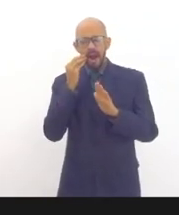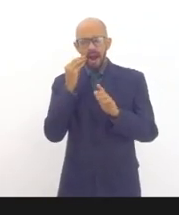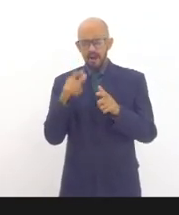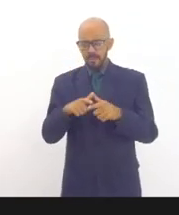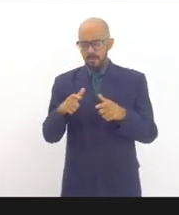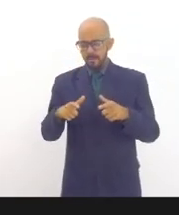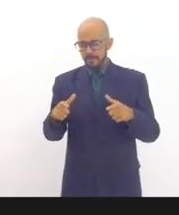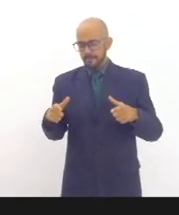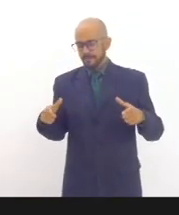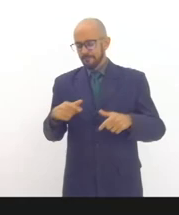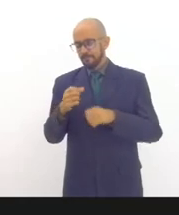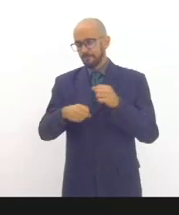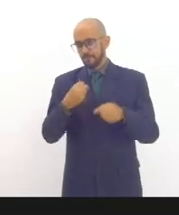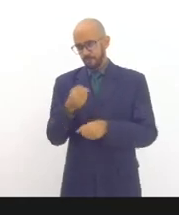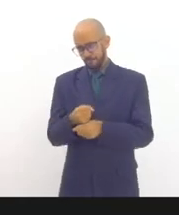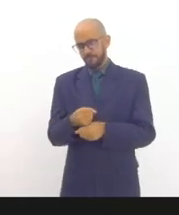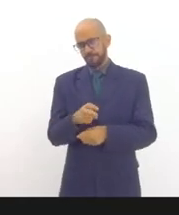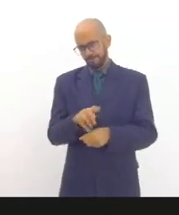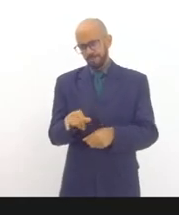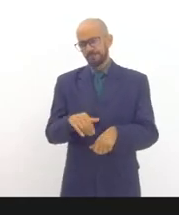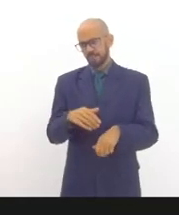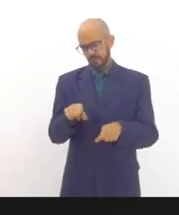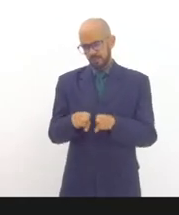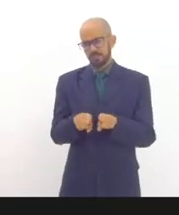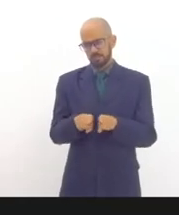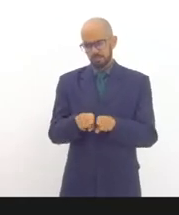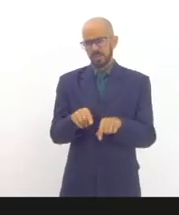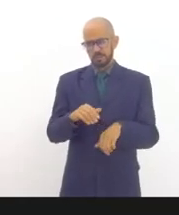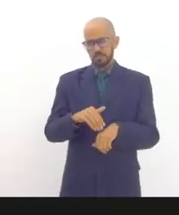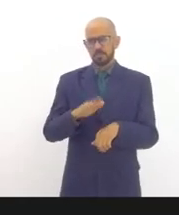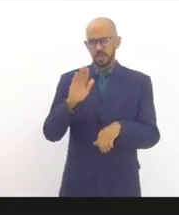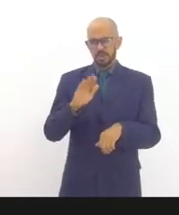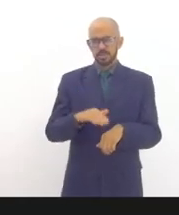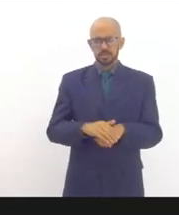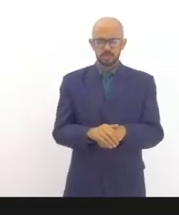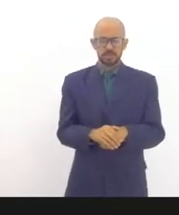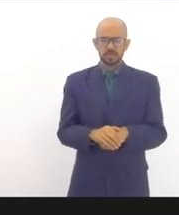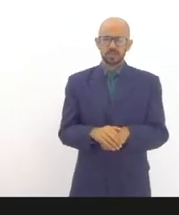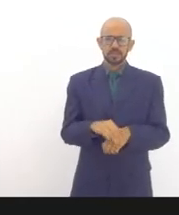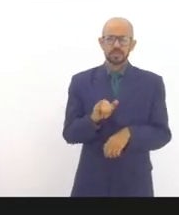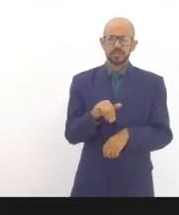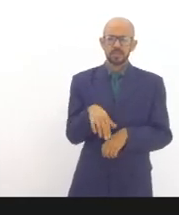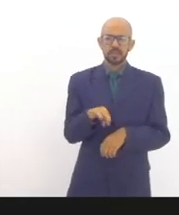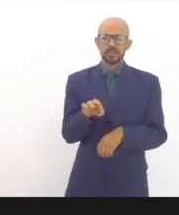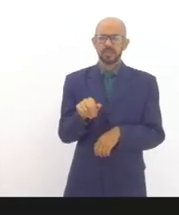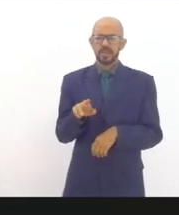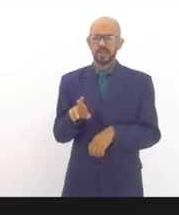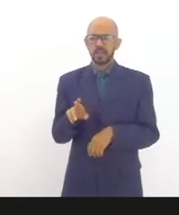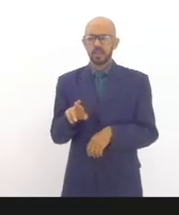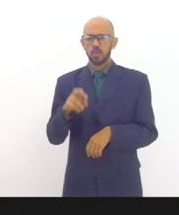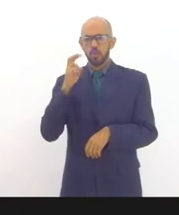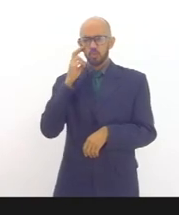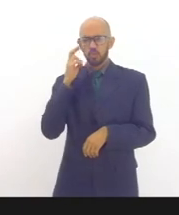tem proposta de ter uma ampliação maior no quantitativo dessas interculturais também. Tá?